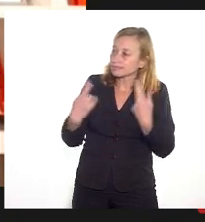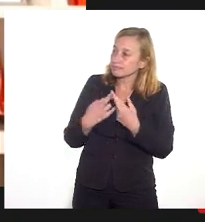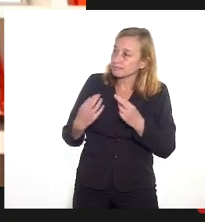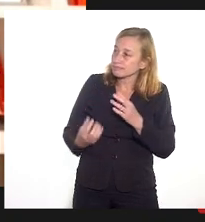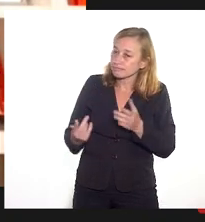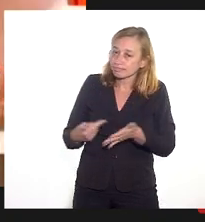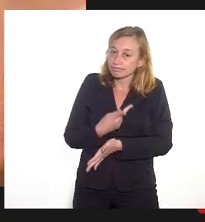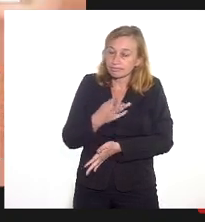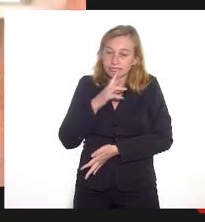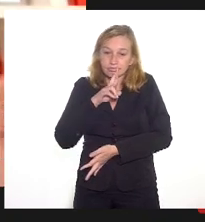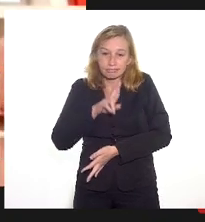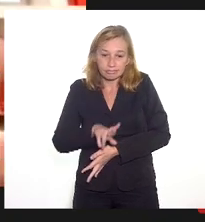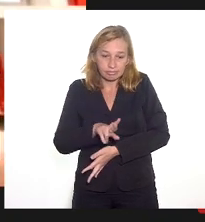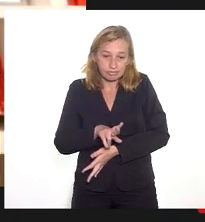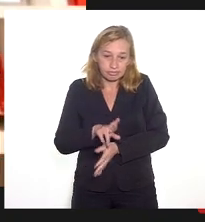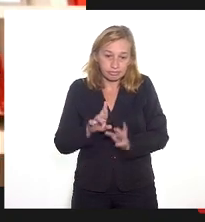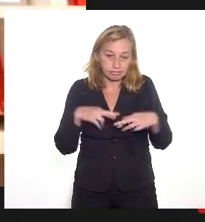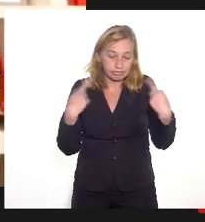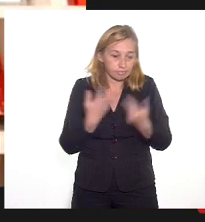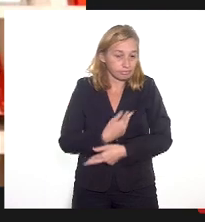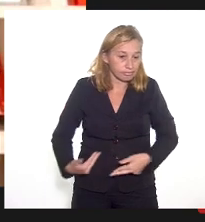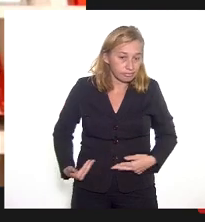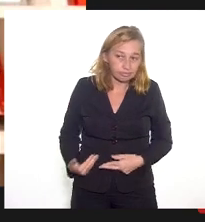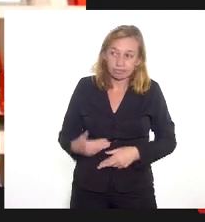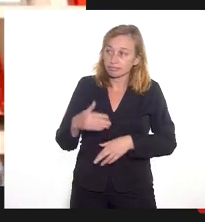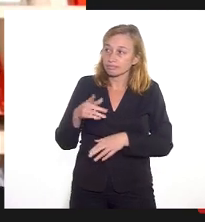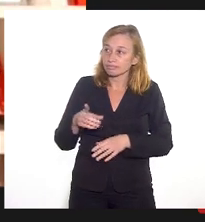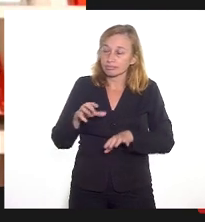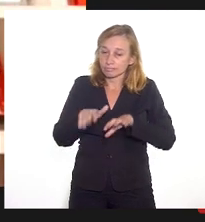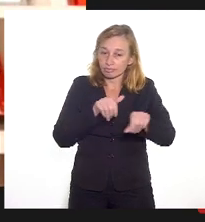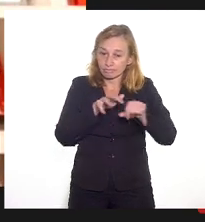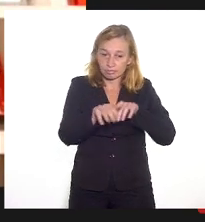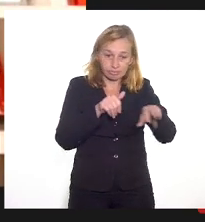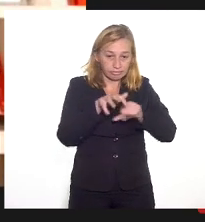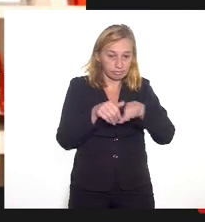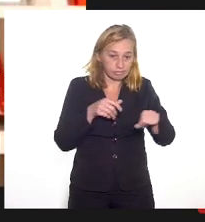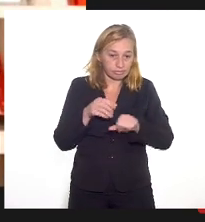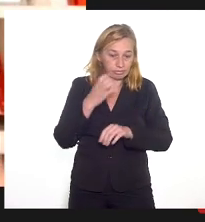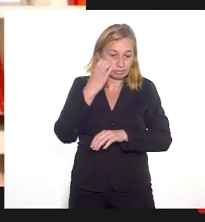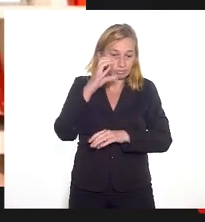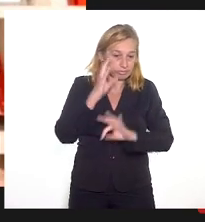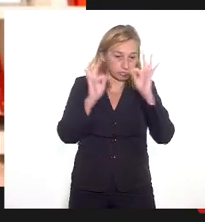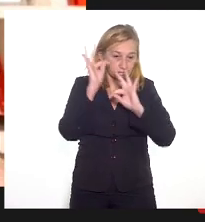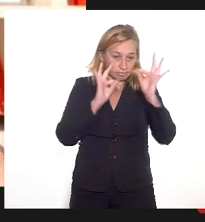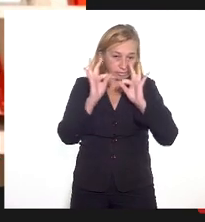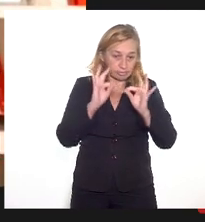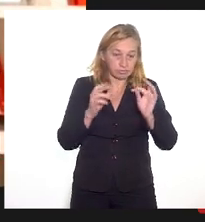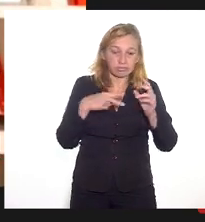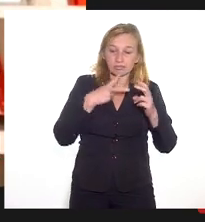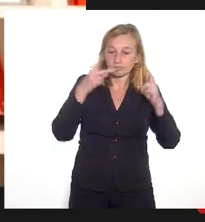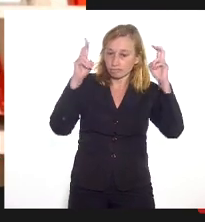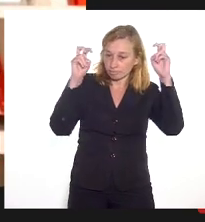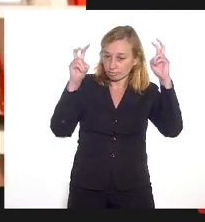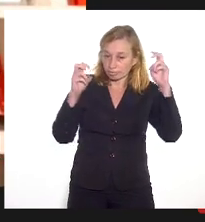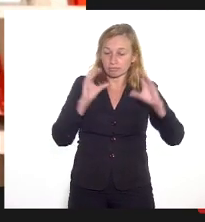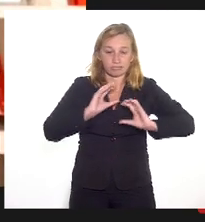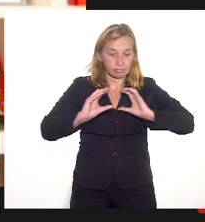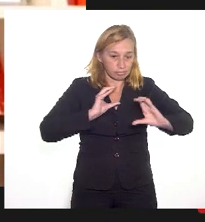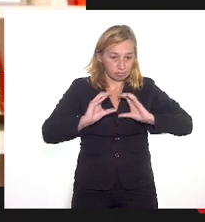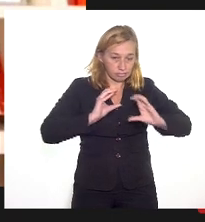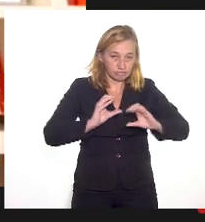surgiu como resultado uma audiência pública que o Valdec convocou no âmbito da Comissão de Ciência e Tecnologia, que tratou justamente do tema da